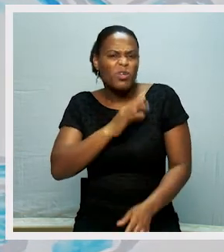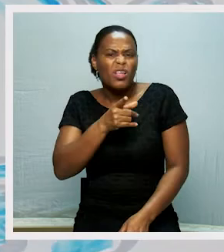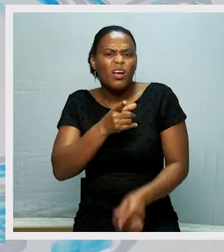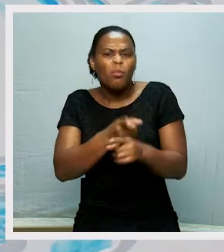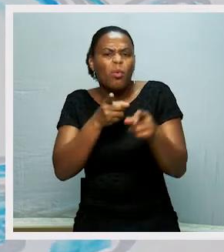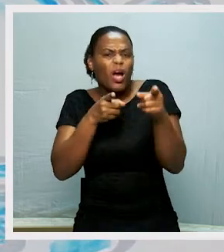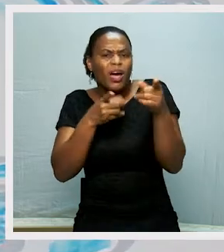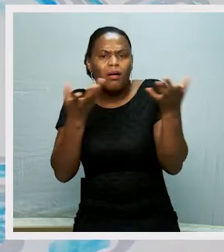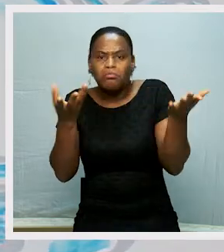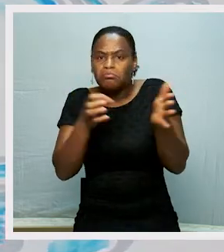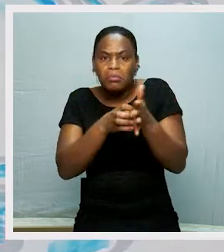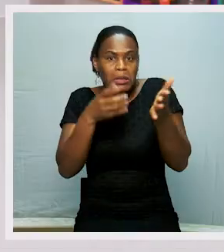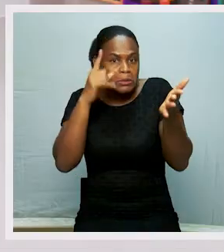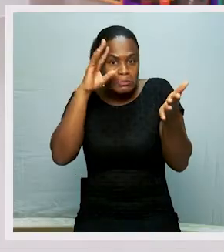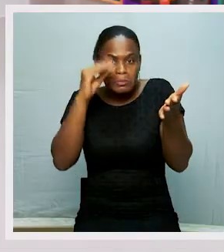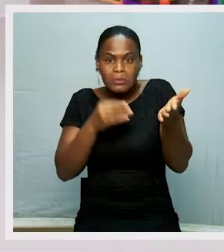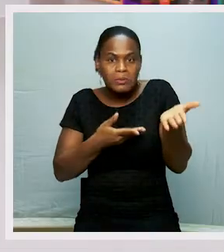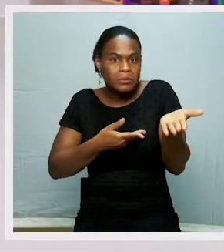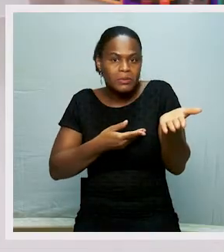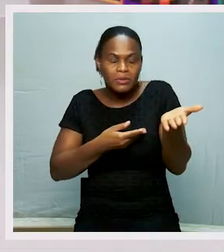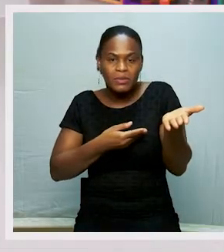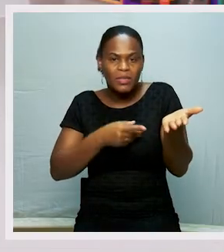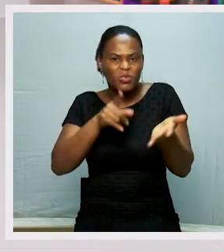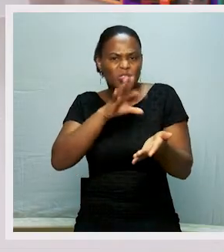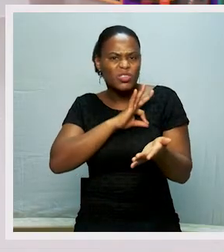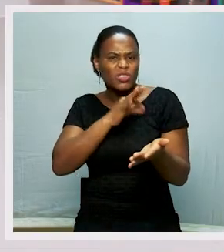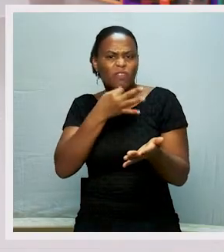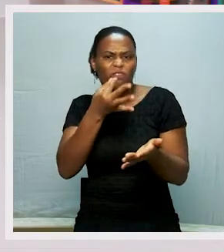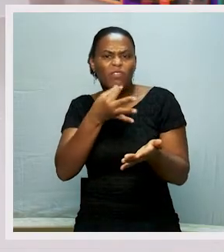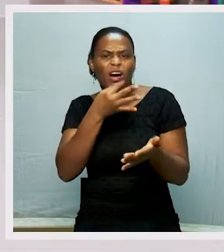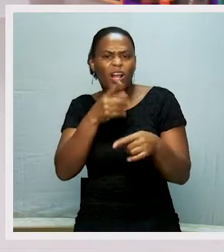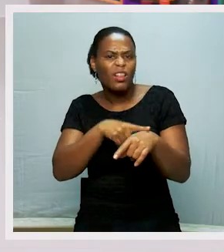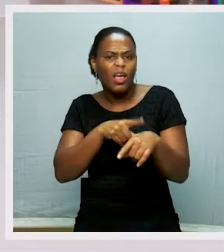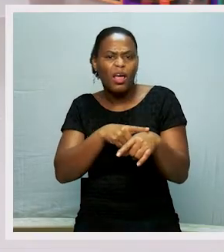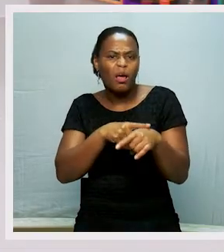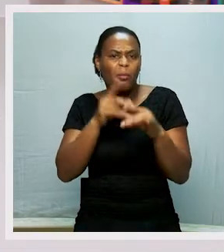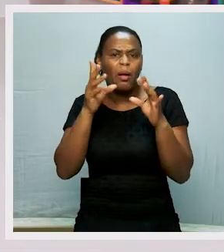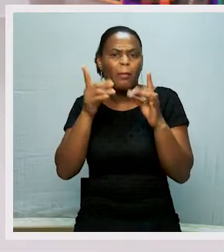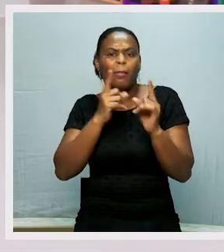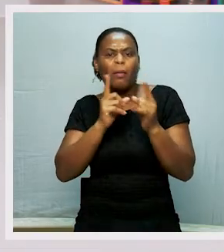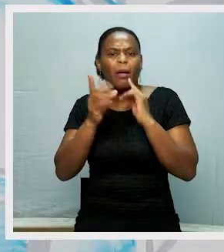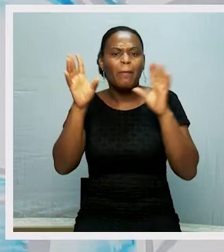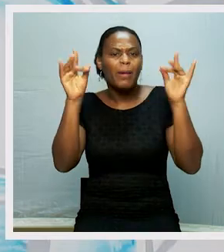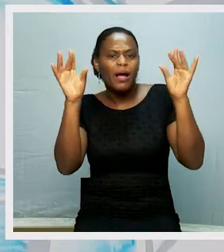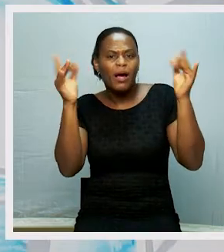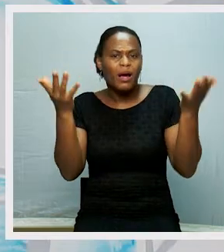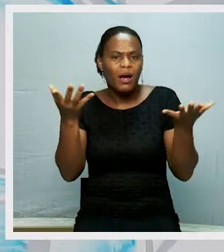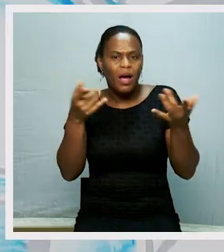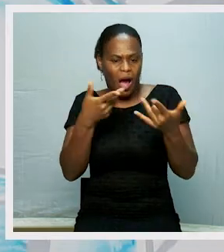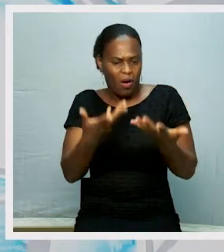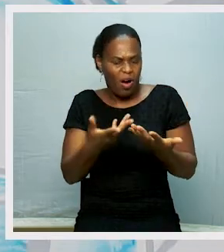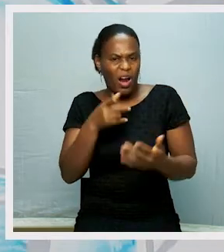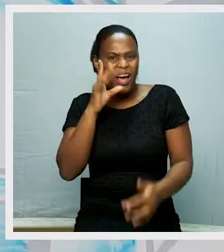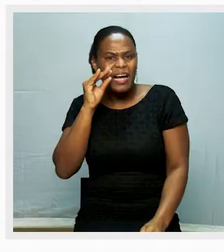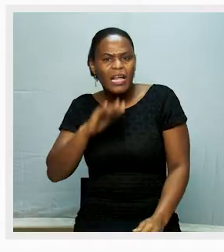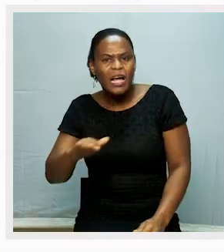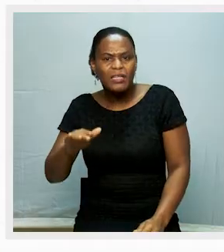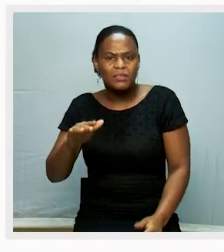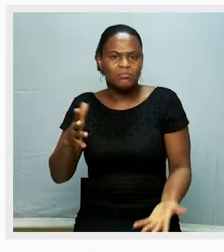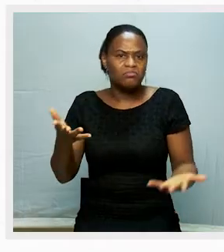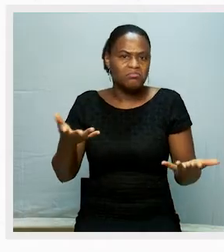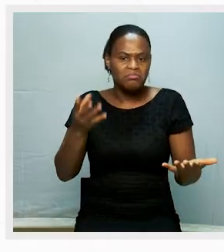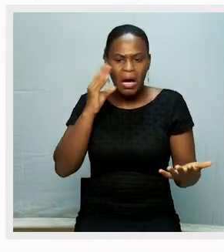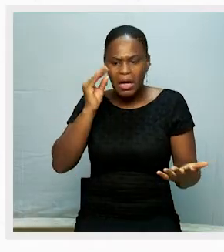Professor, por que apareceu isto? O senhor estava a falar de momentos de lazer e aparece agora uma